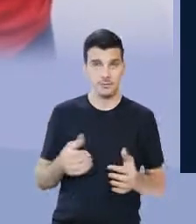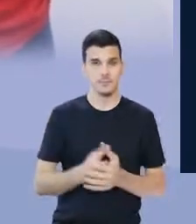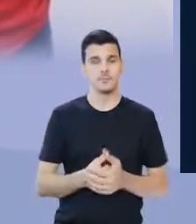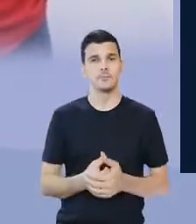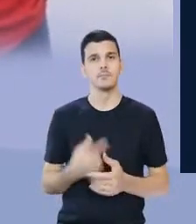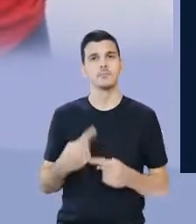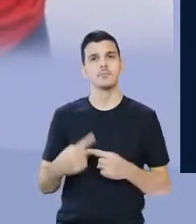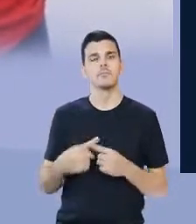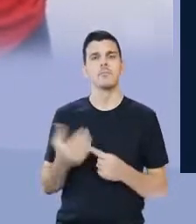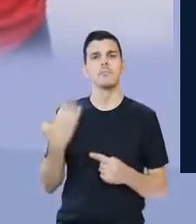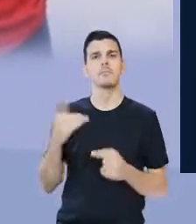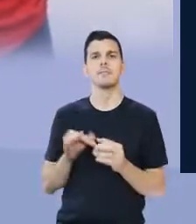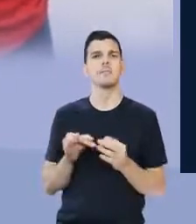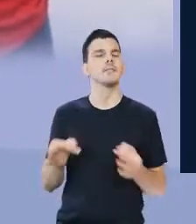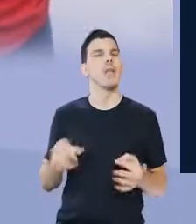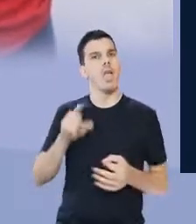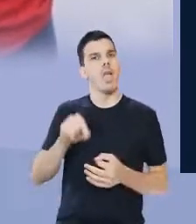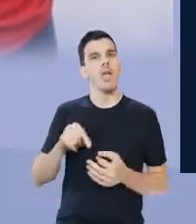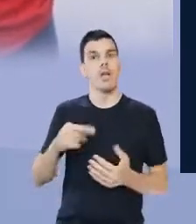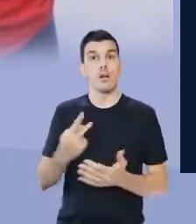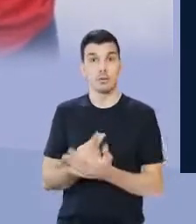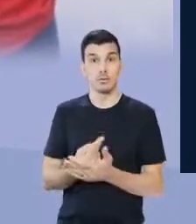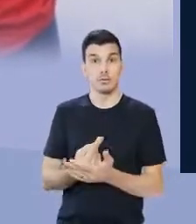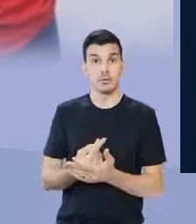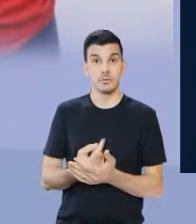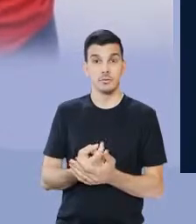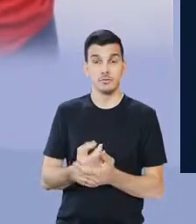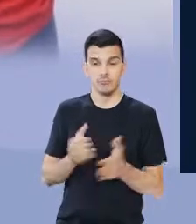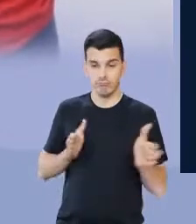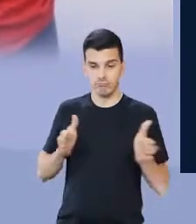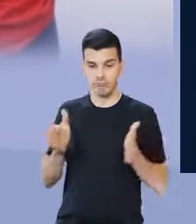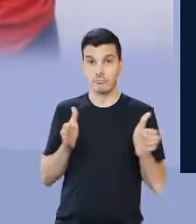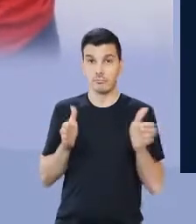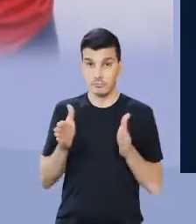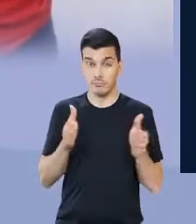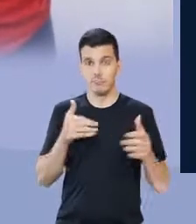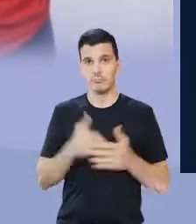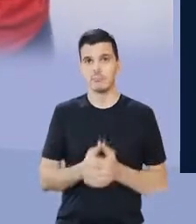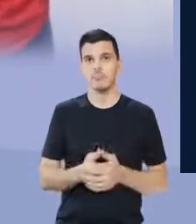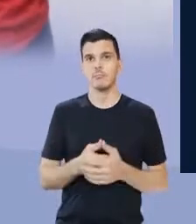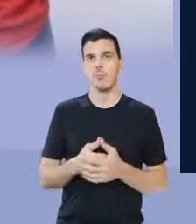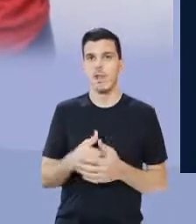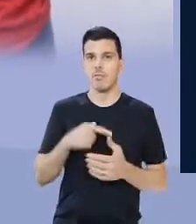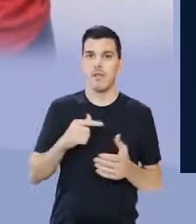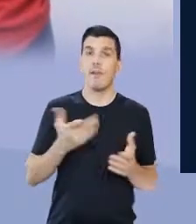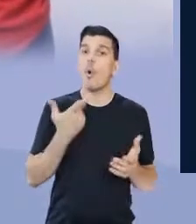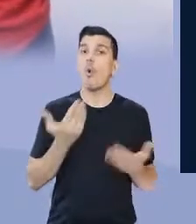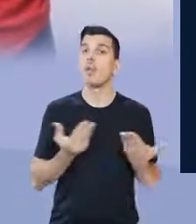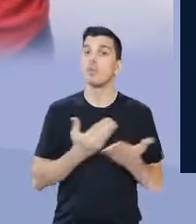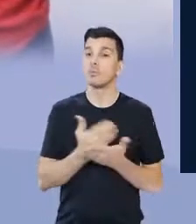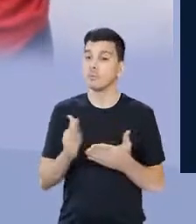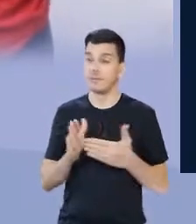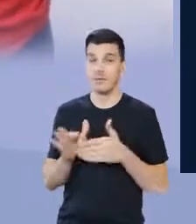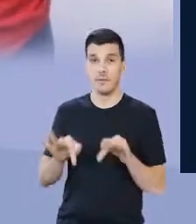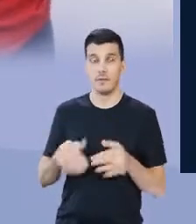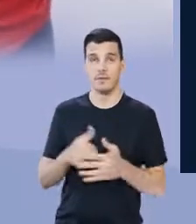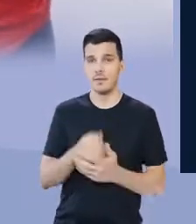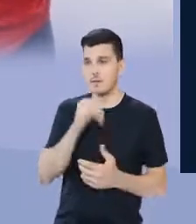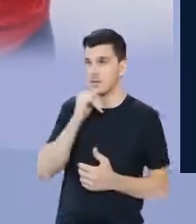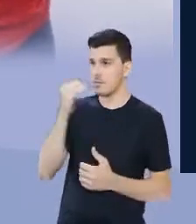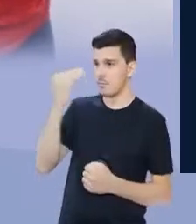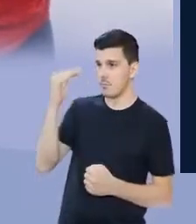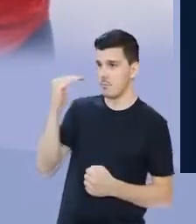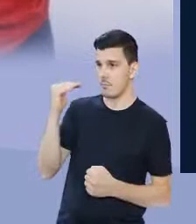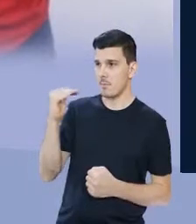Até porque o passado simples é algo que aconteceu num tempo determinado. Então a gente tem que determinar quando aconteceu. Tem aí os exemplos que